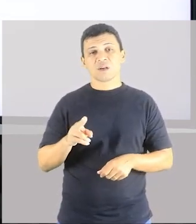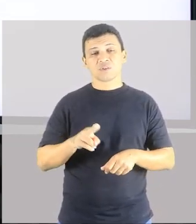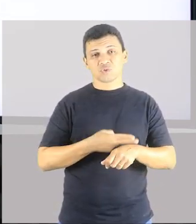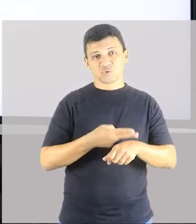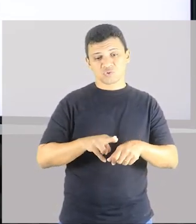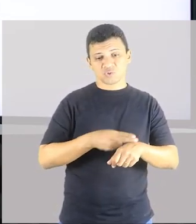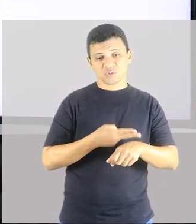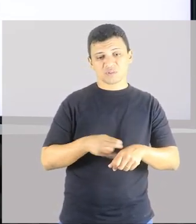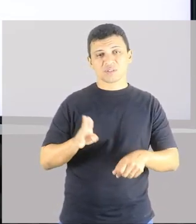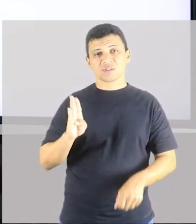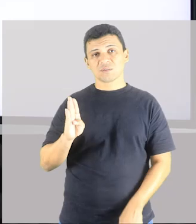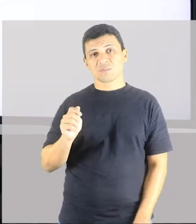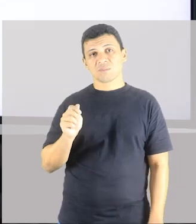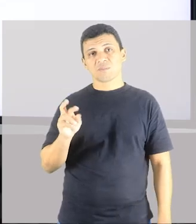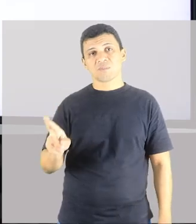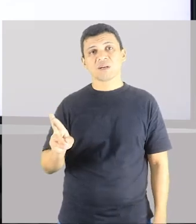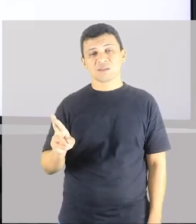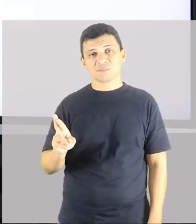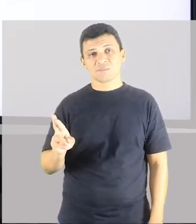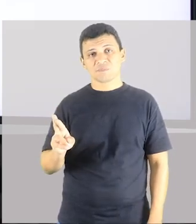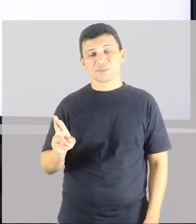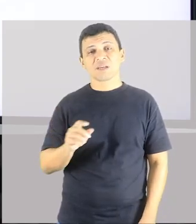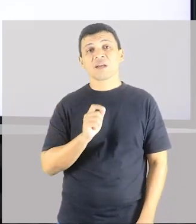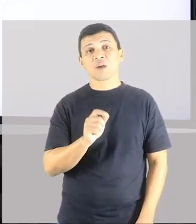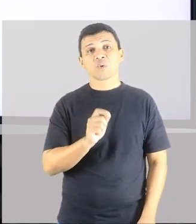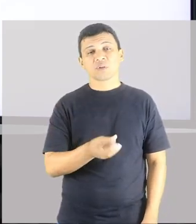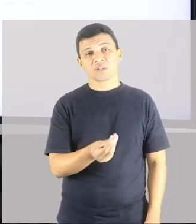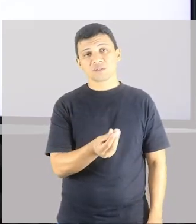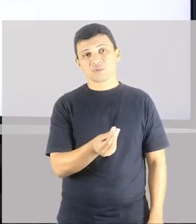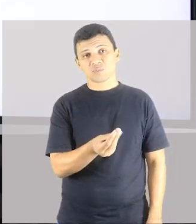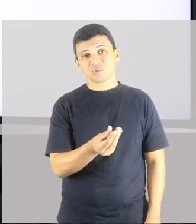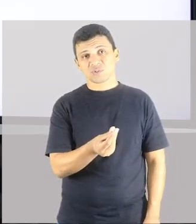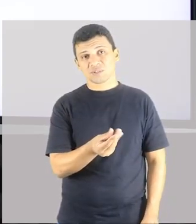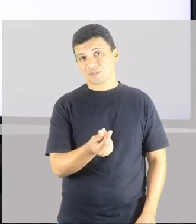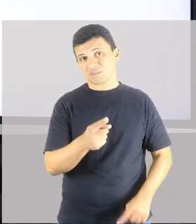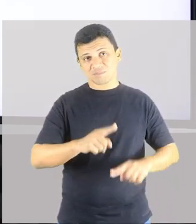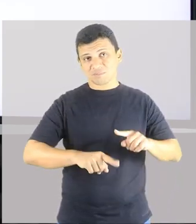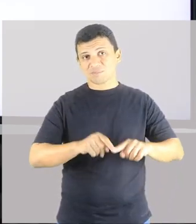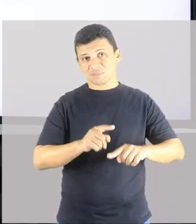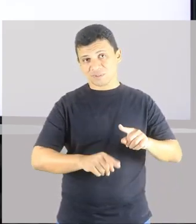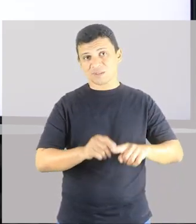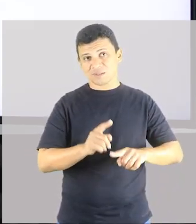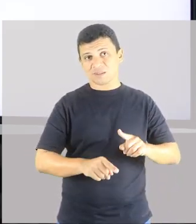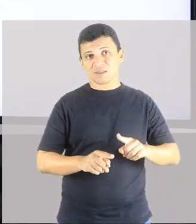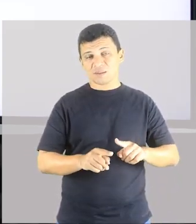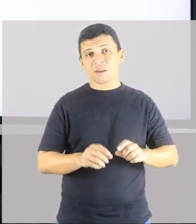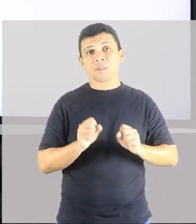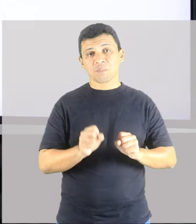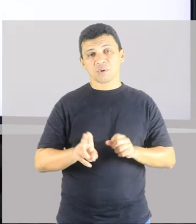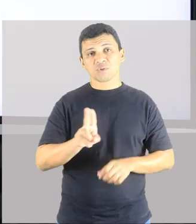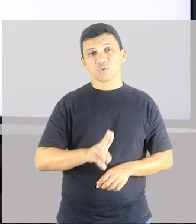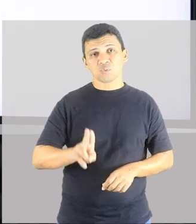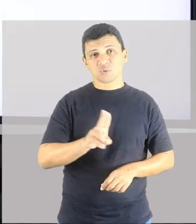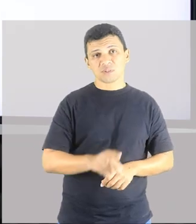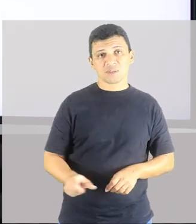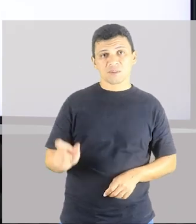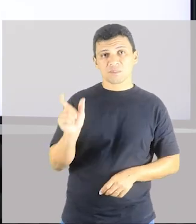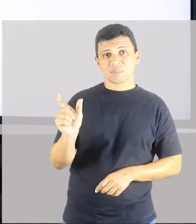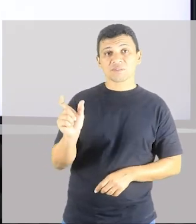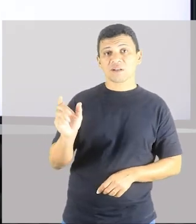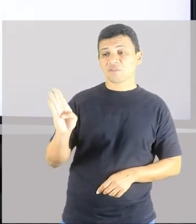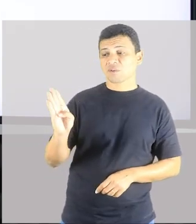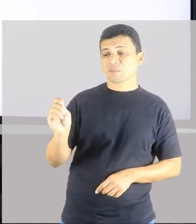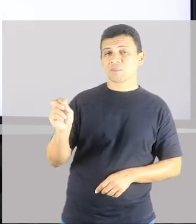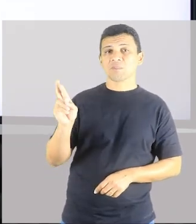uma barra de chocolate. Então, são substâncias, são produtos, matérias-primas que você pode utilizar nesse